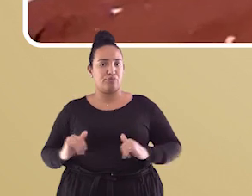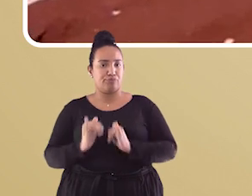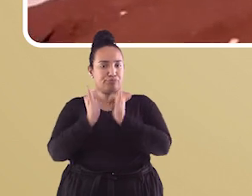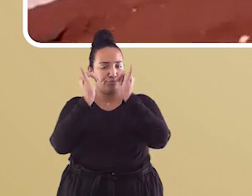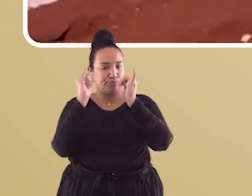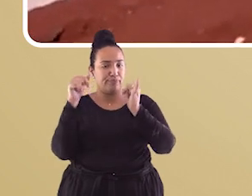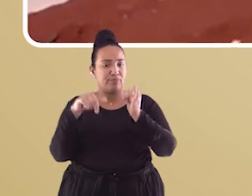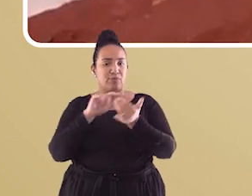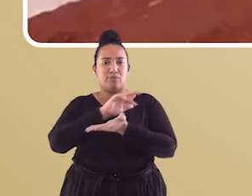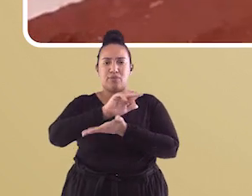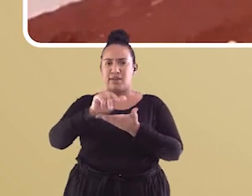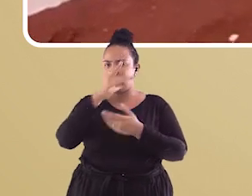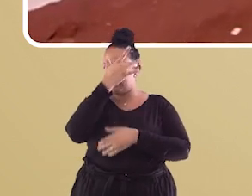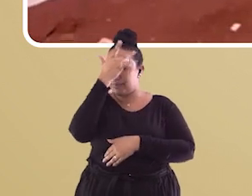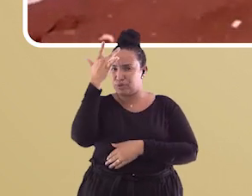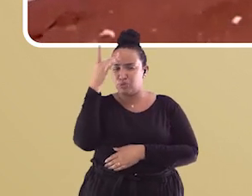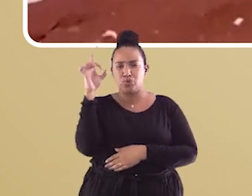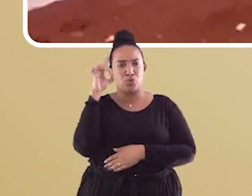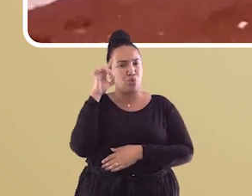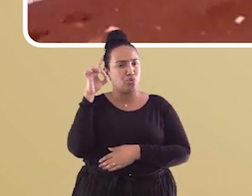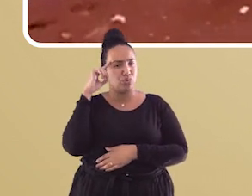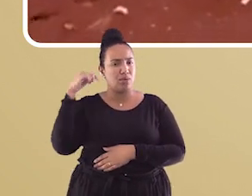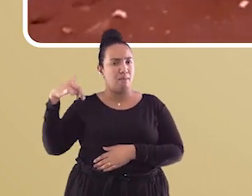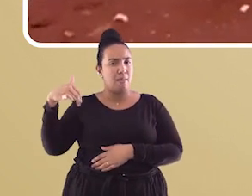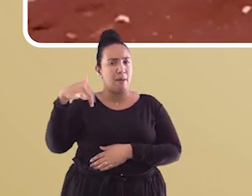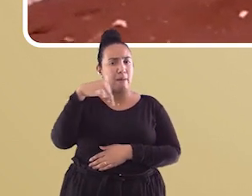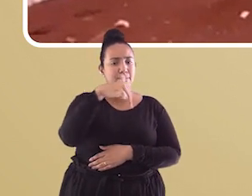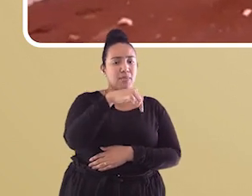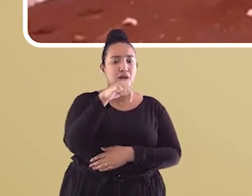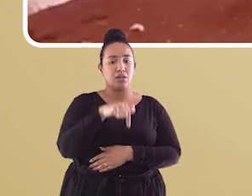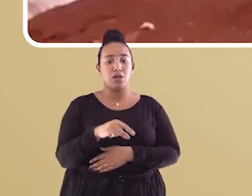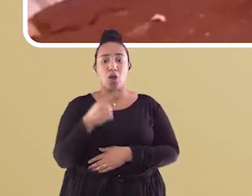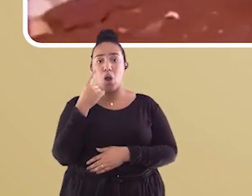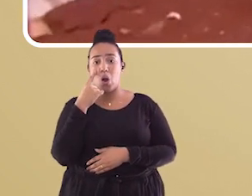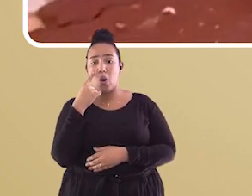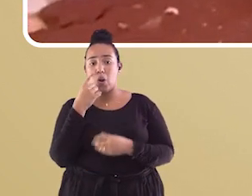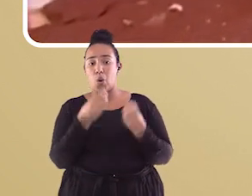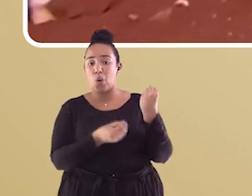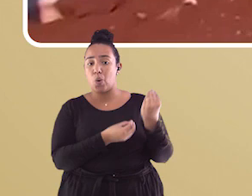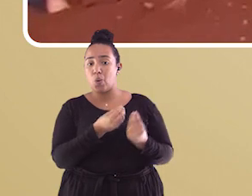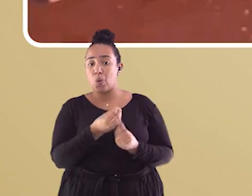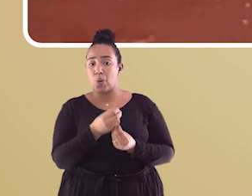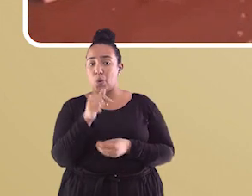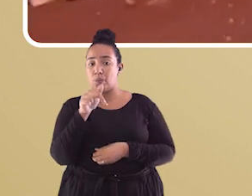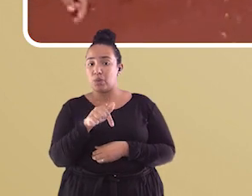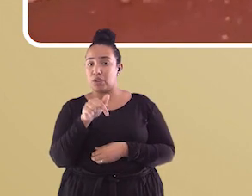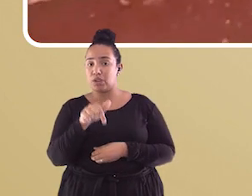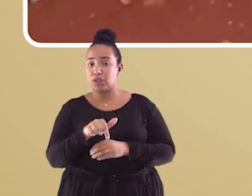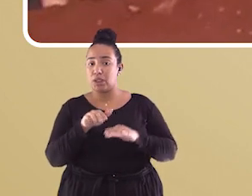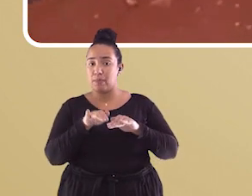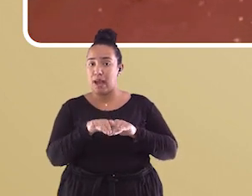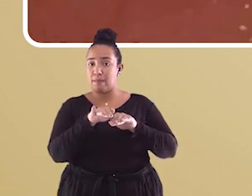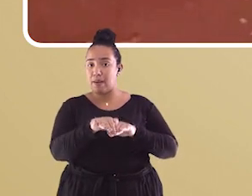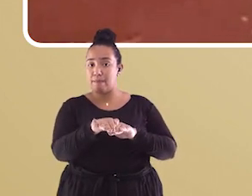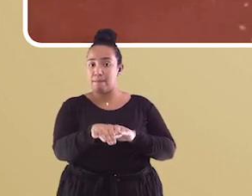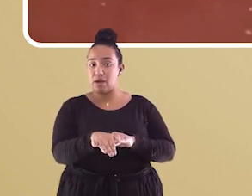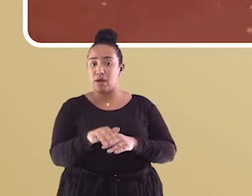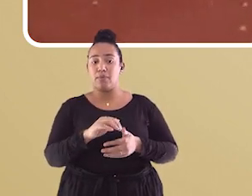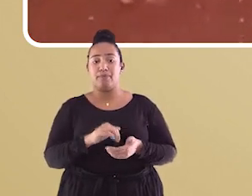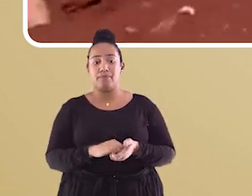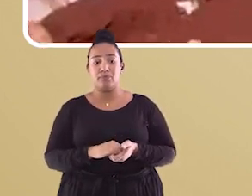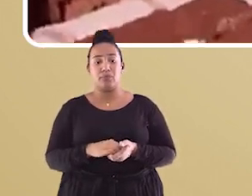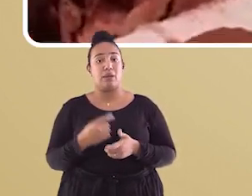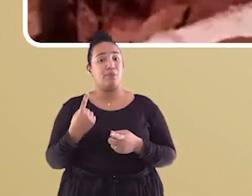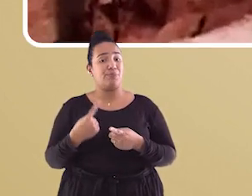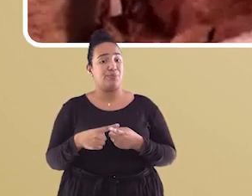muitos trabalhadores passam por aqui todos os dias e olha a situação desse asfalto aqui. A tendência é piorar, né? Porque as